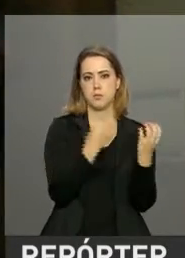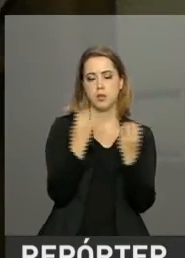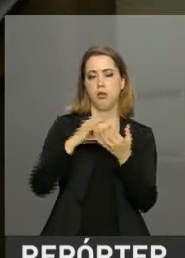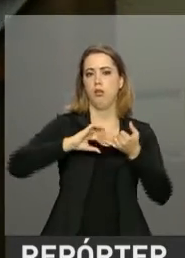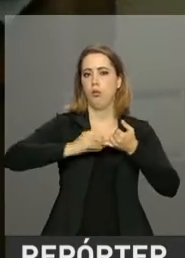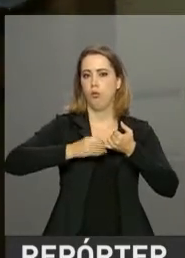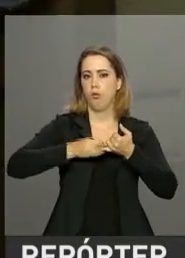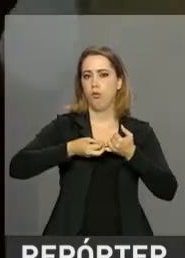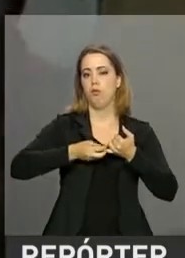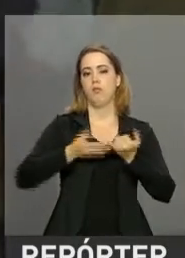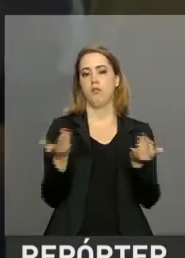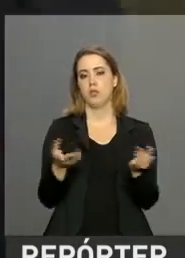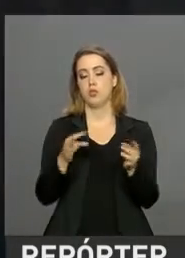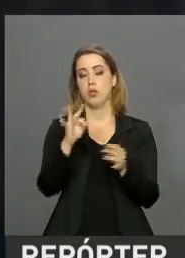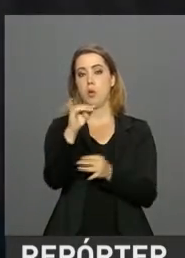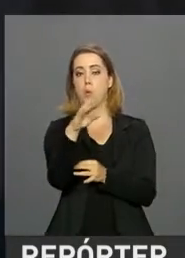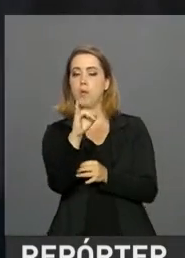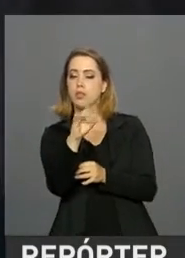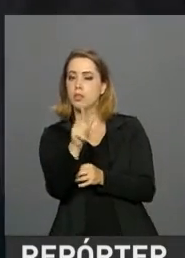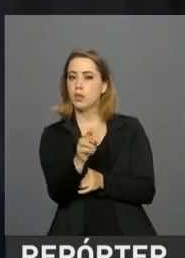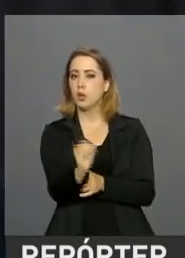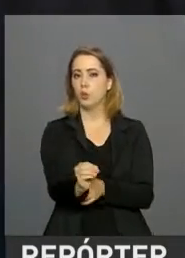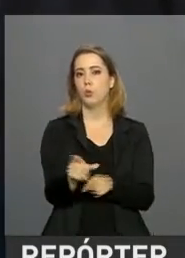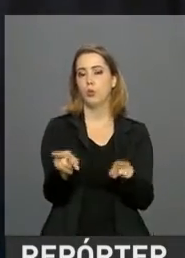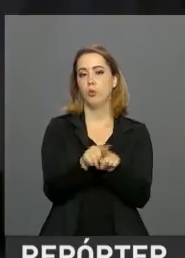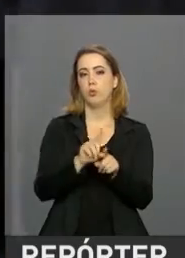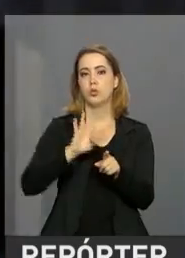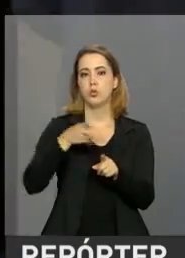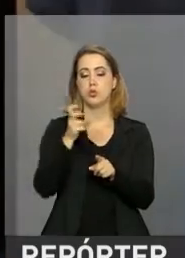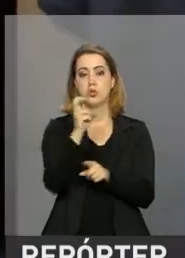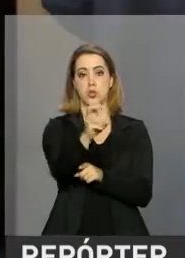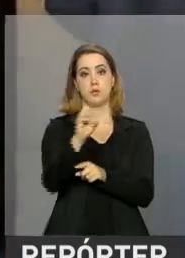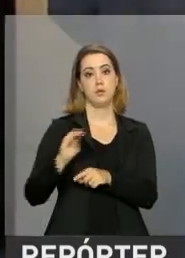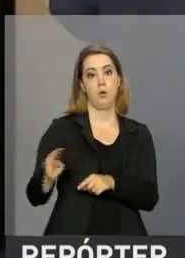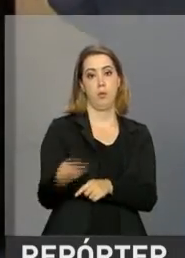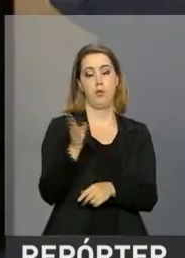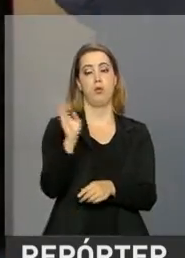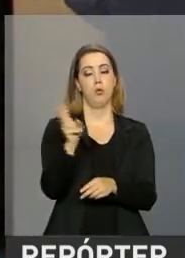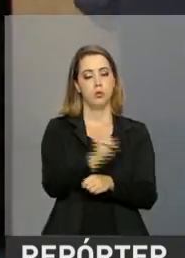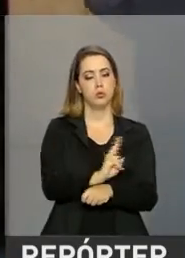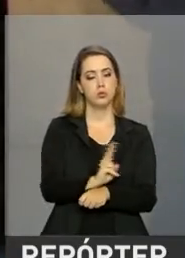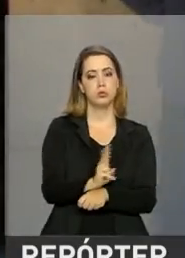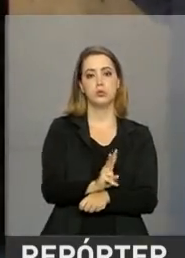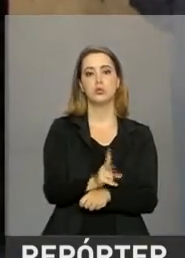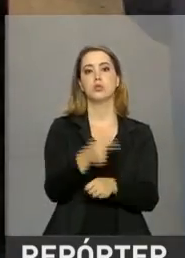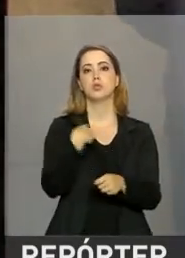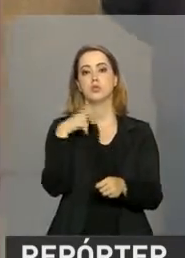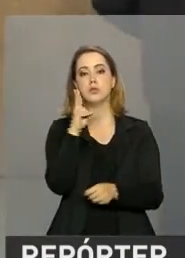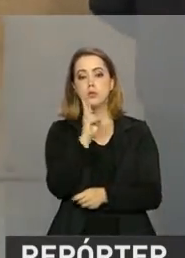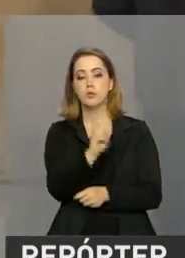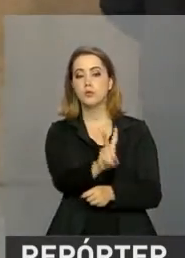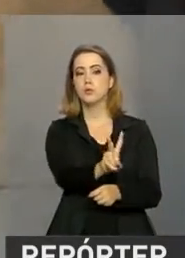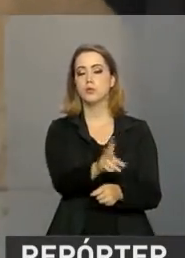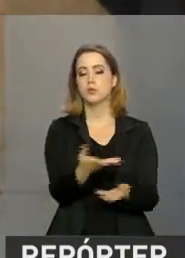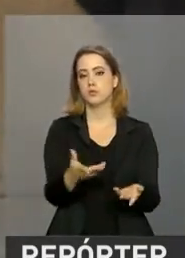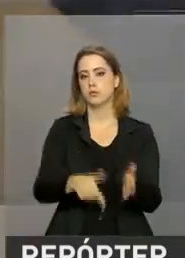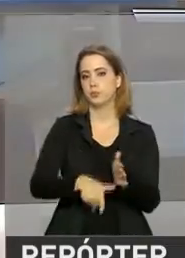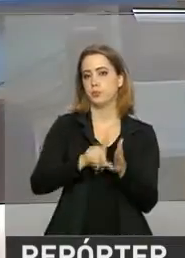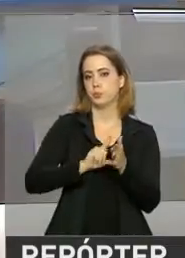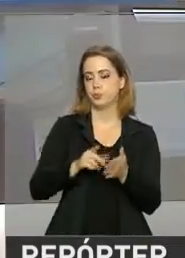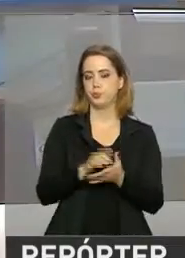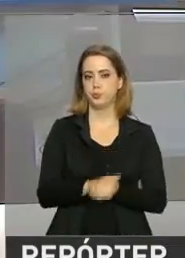inspecionados quase 5 milhões de toneladas de produtos em 569 armazéns de todo o